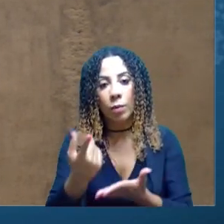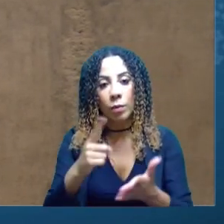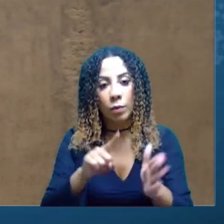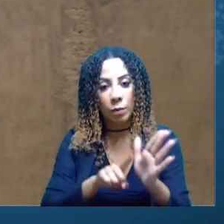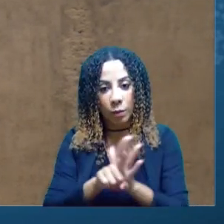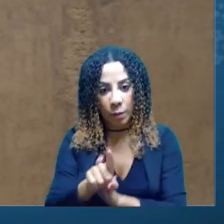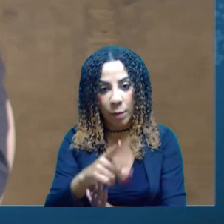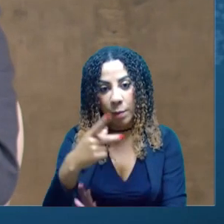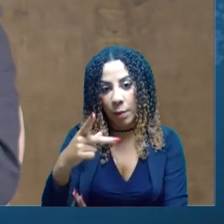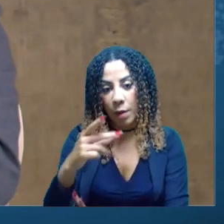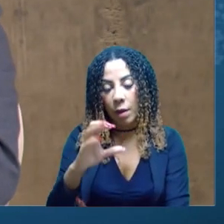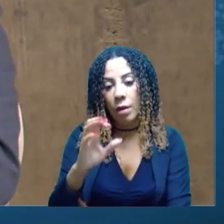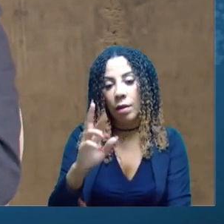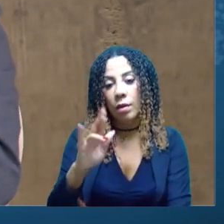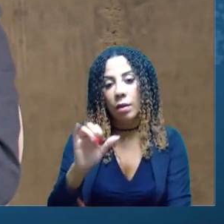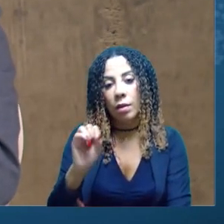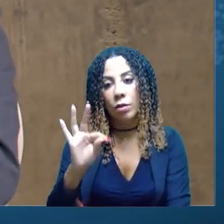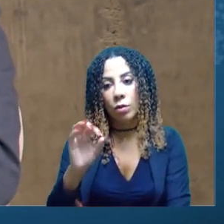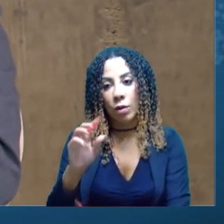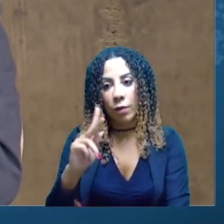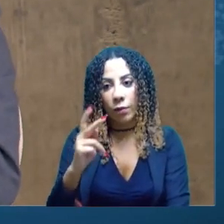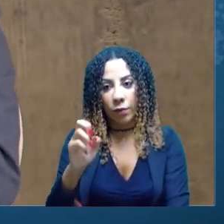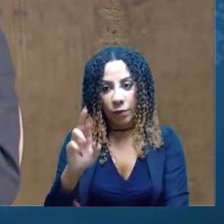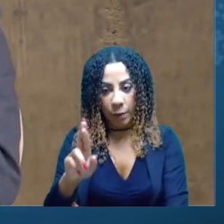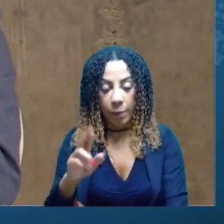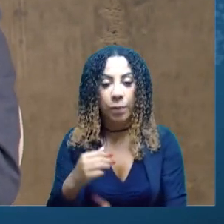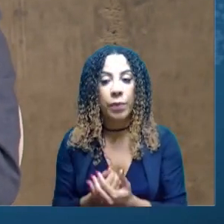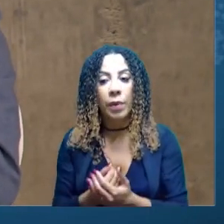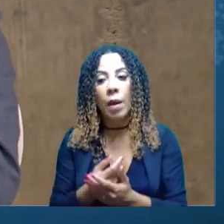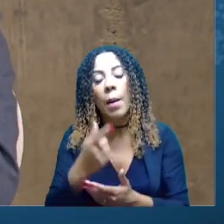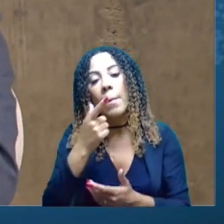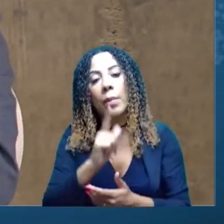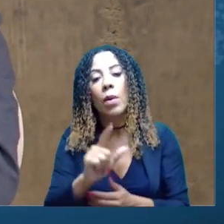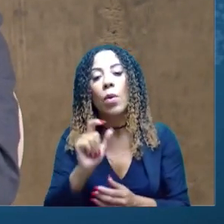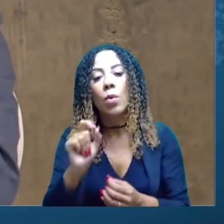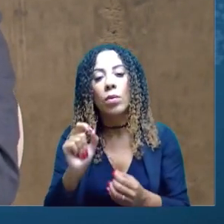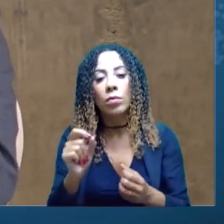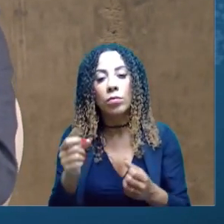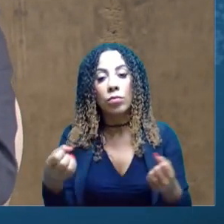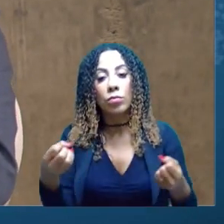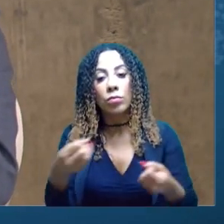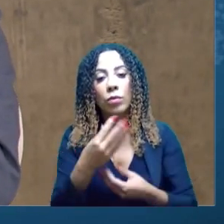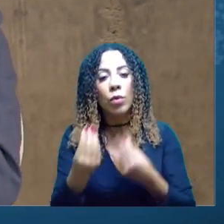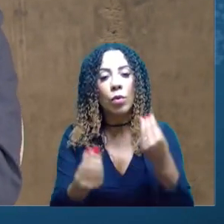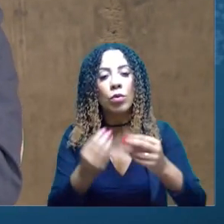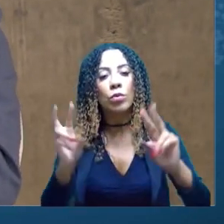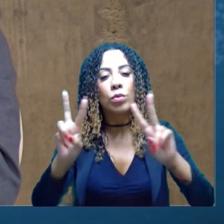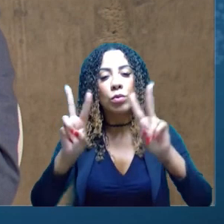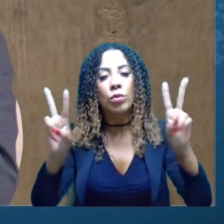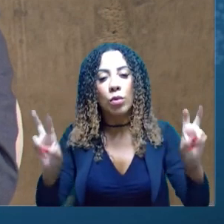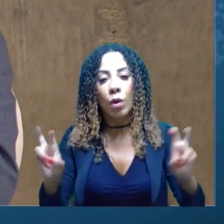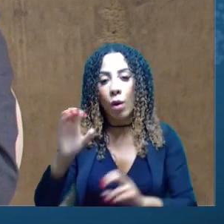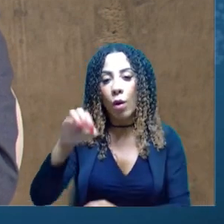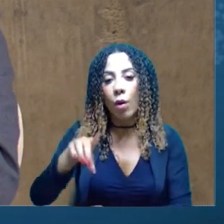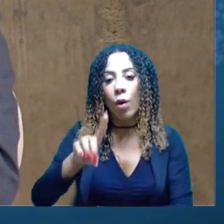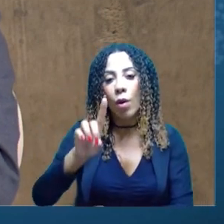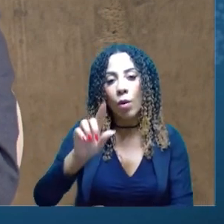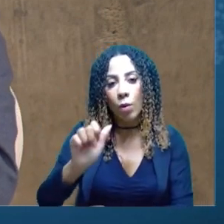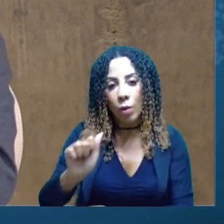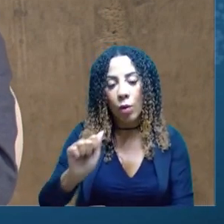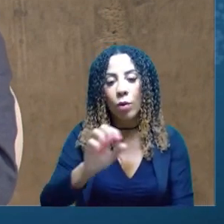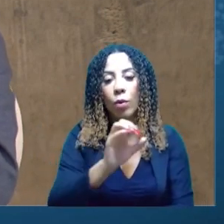some up-to-date about para dar uma atualização com relação à onda de Ômicron e